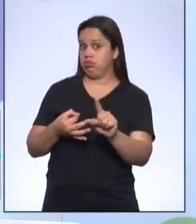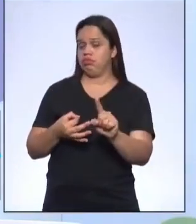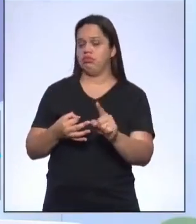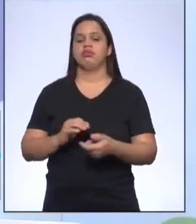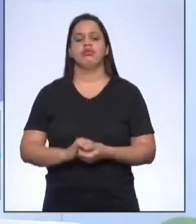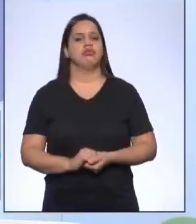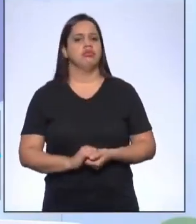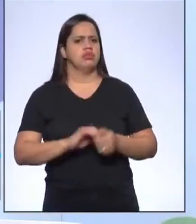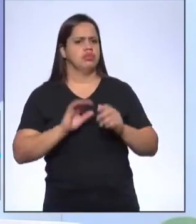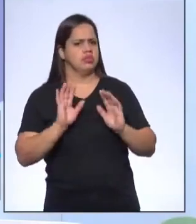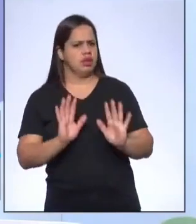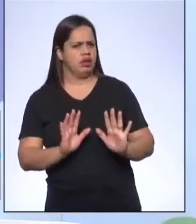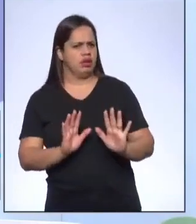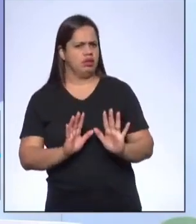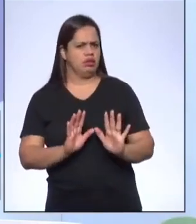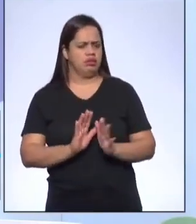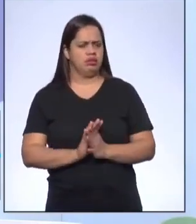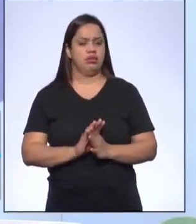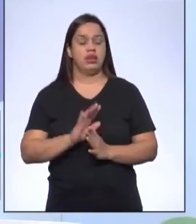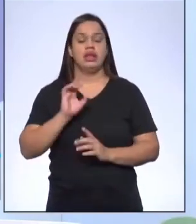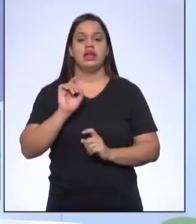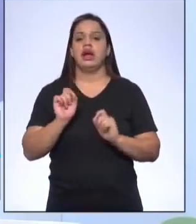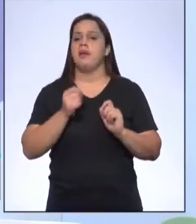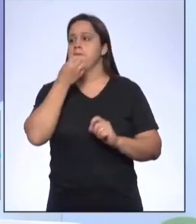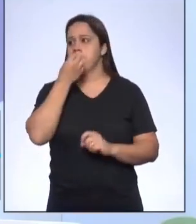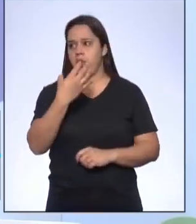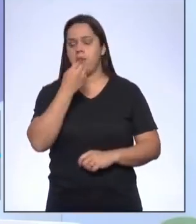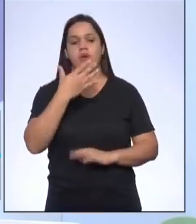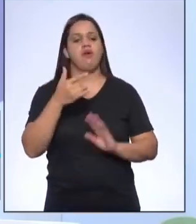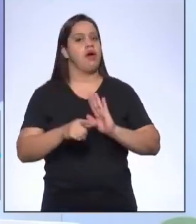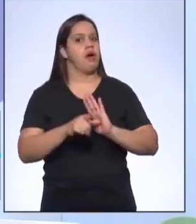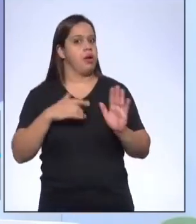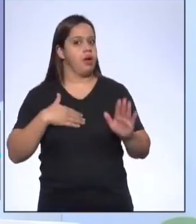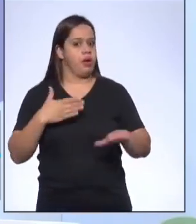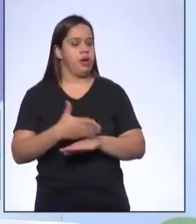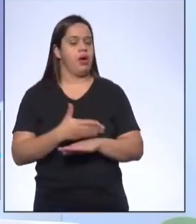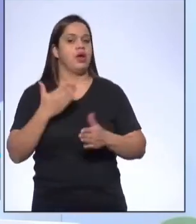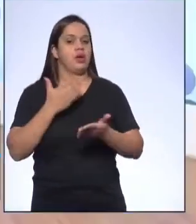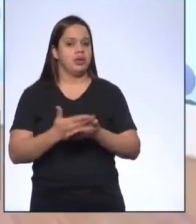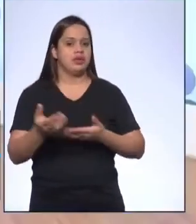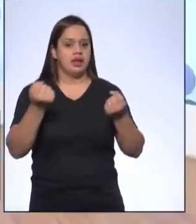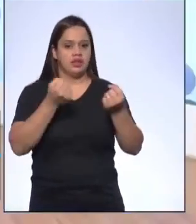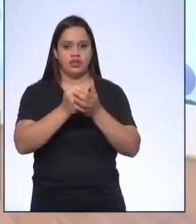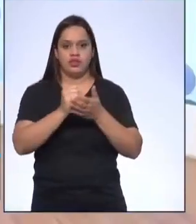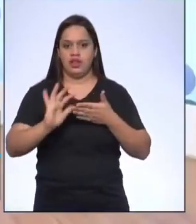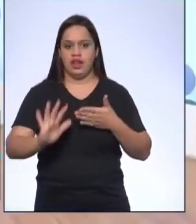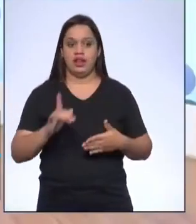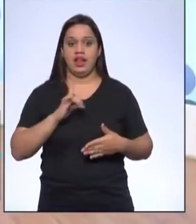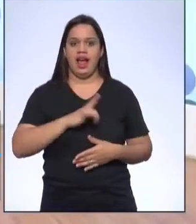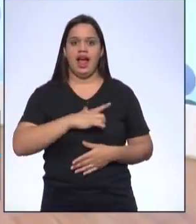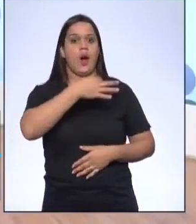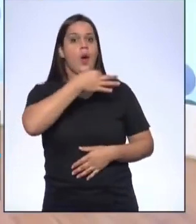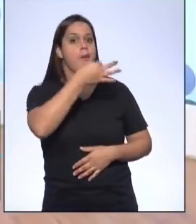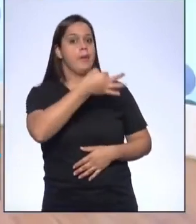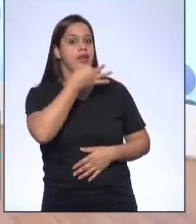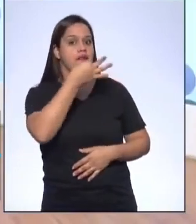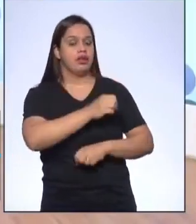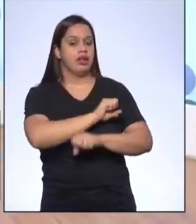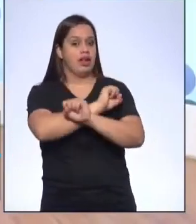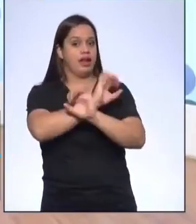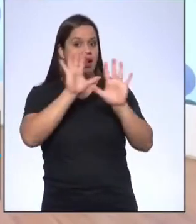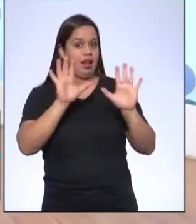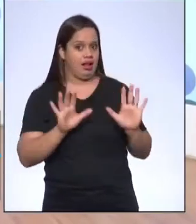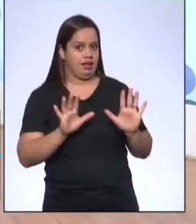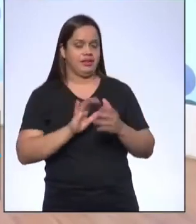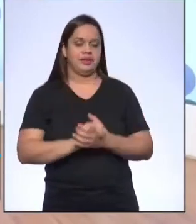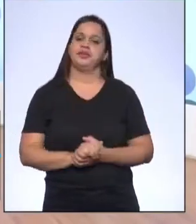taxativo. Boa. Então, vamos agora adiantar aí a atividade? Então, ficou claro, pessoal? Sim, a Emanuele disse, a opinião dele é clara. Agora ela disse que é